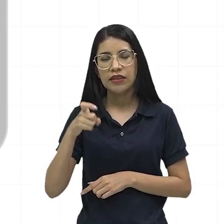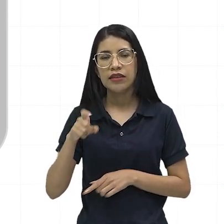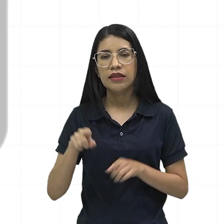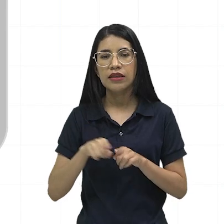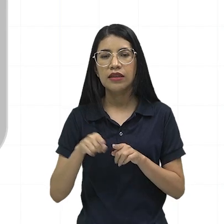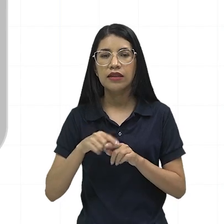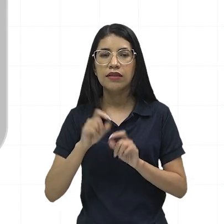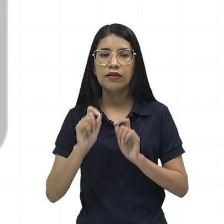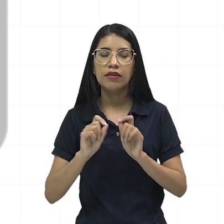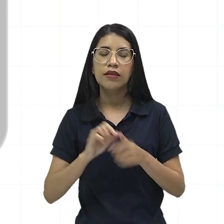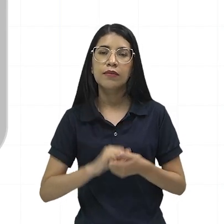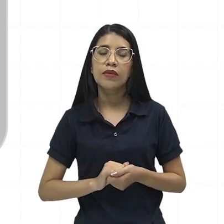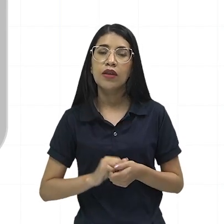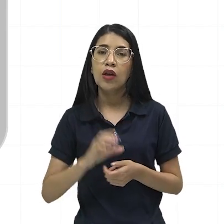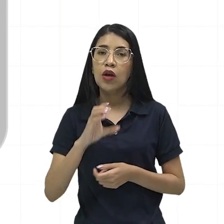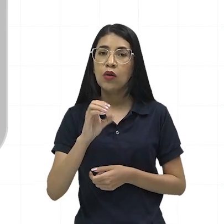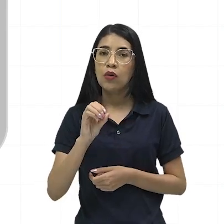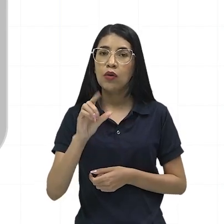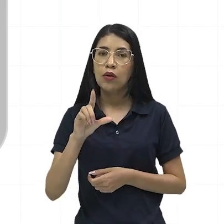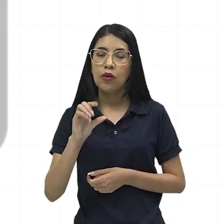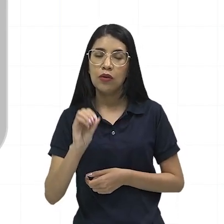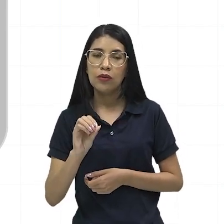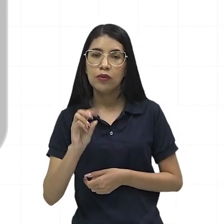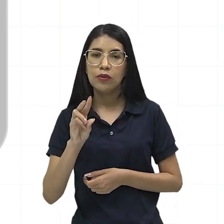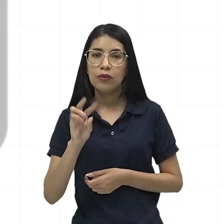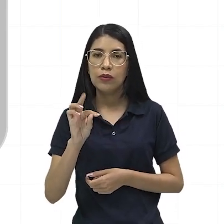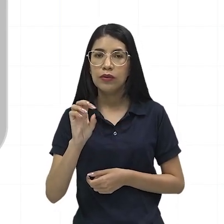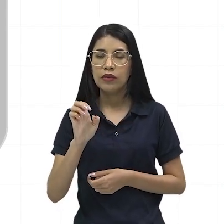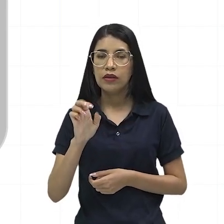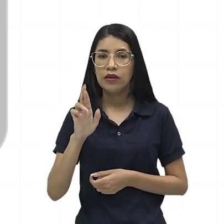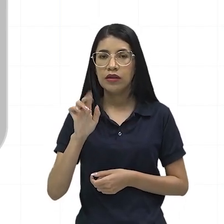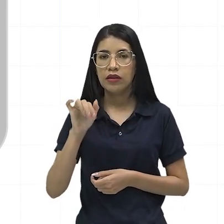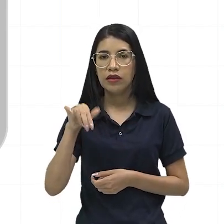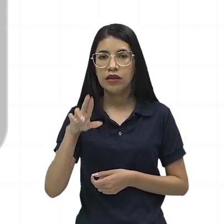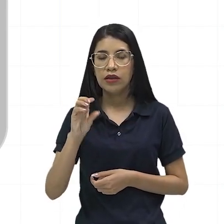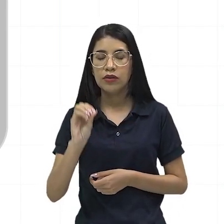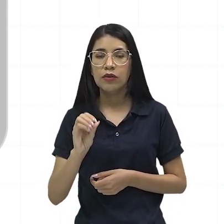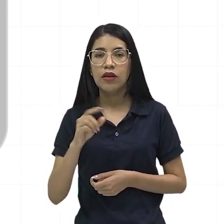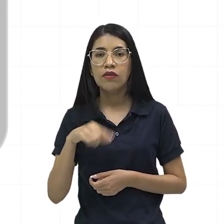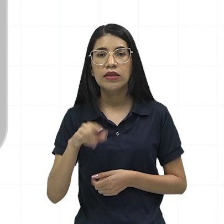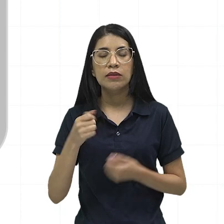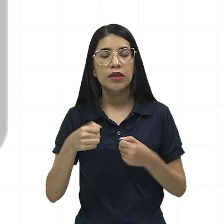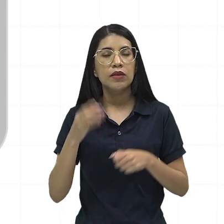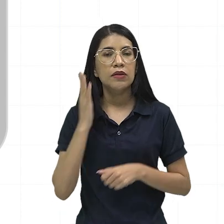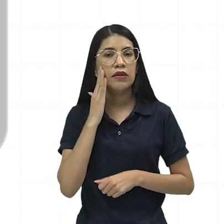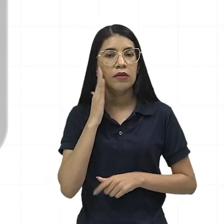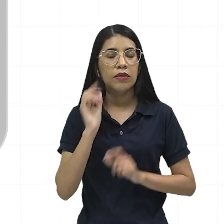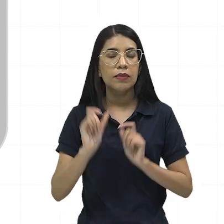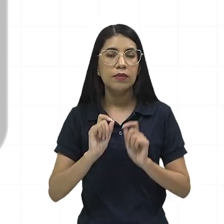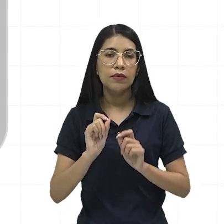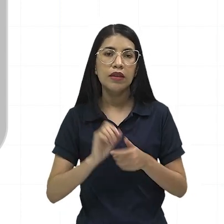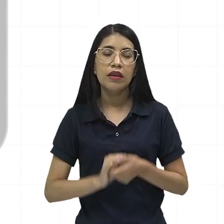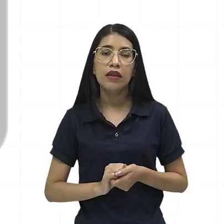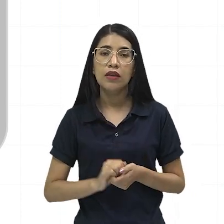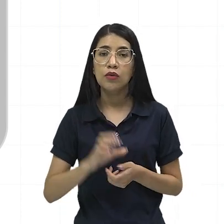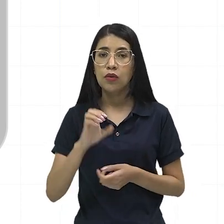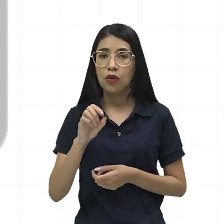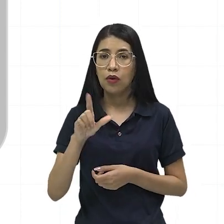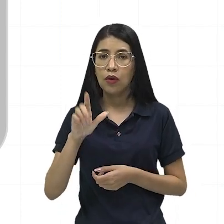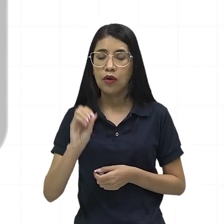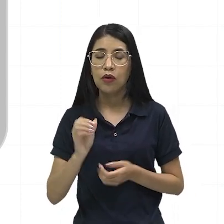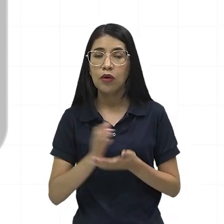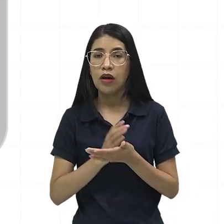é também chamado de colo uterino, gente. É importante que você saiba que é nesse colo uterino que muitas vezes